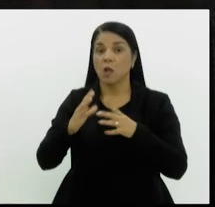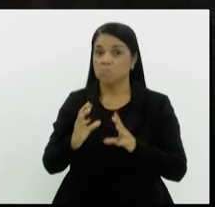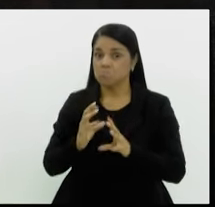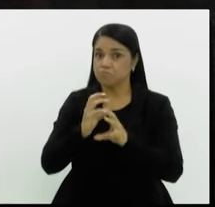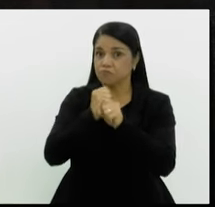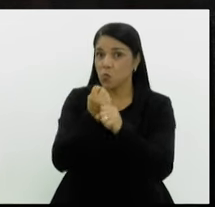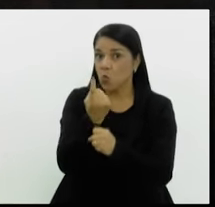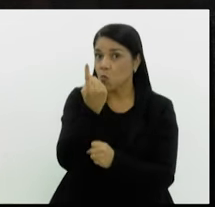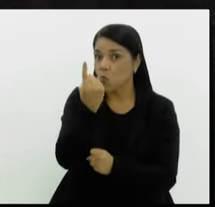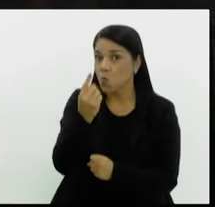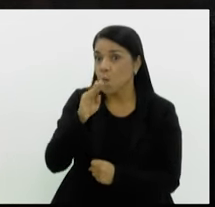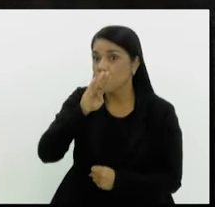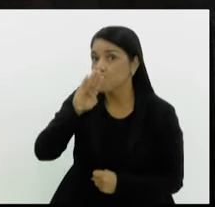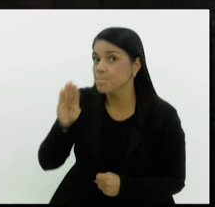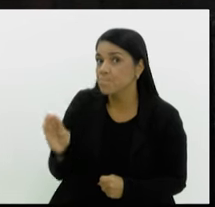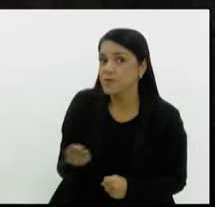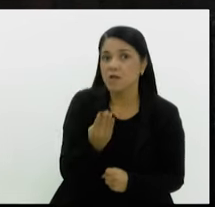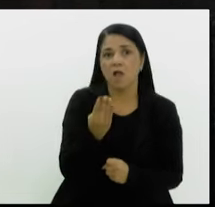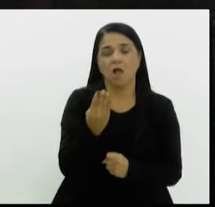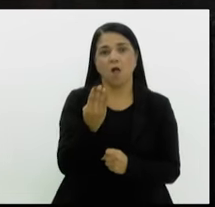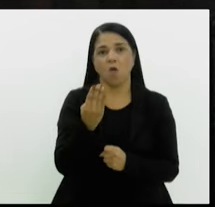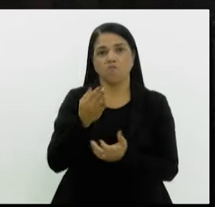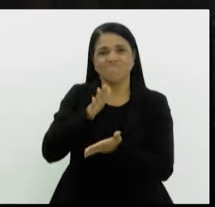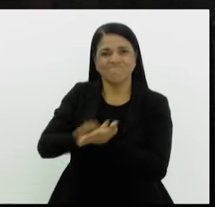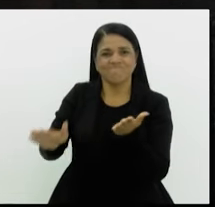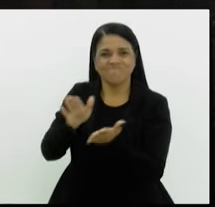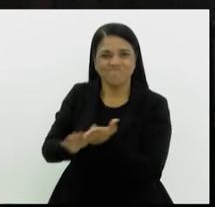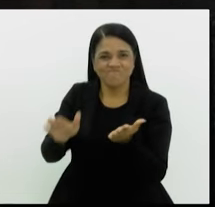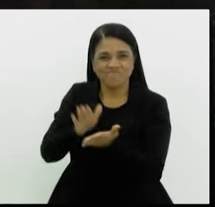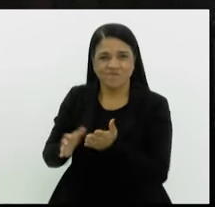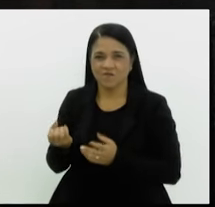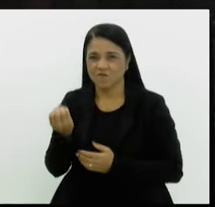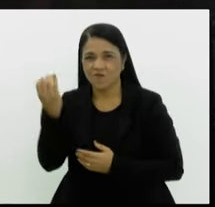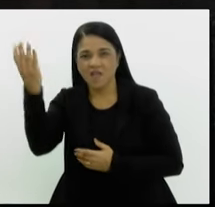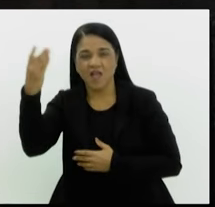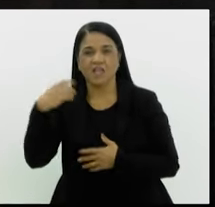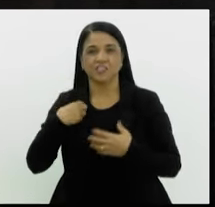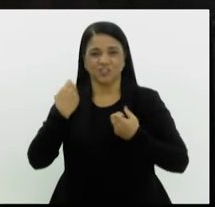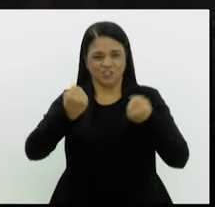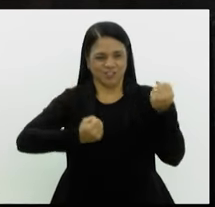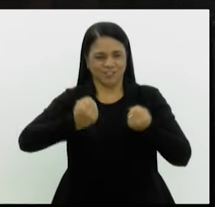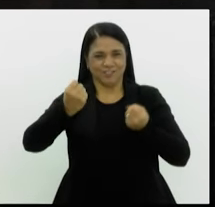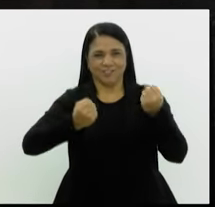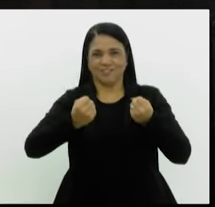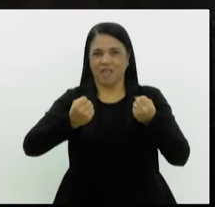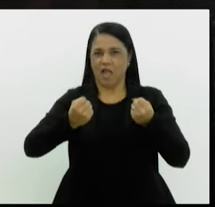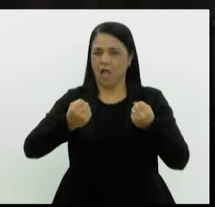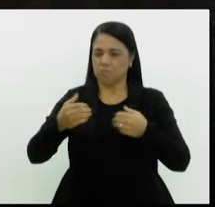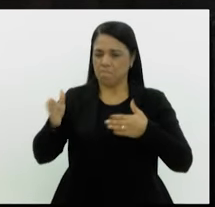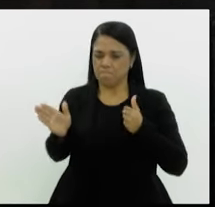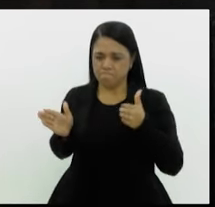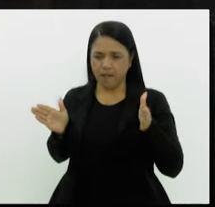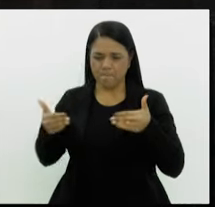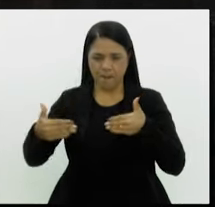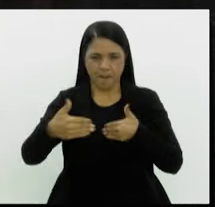um bilhão de reais gastos em viagens, aluguéis de limusines blindadas, cafés da